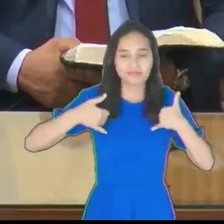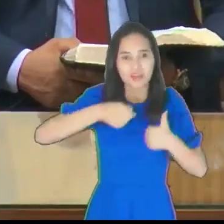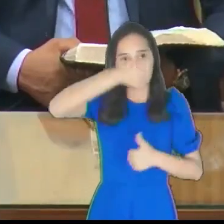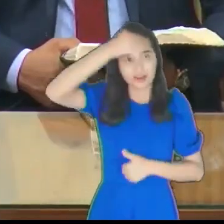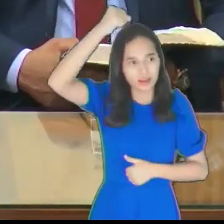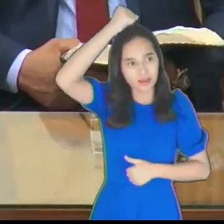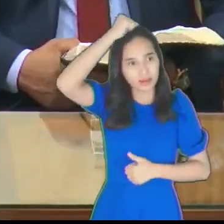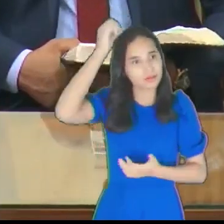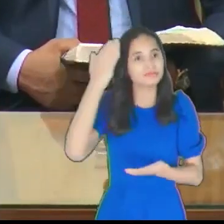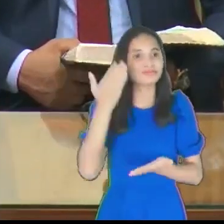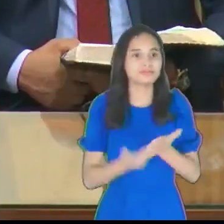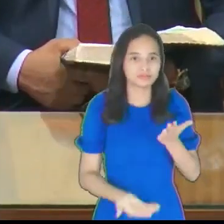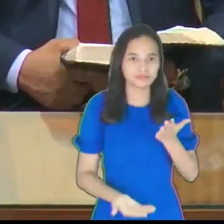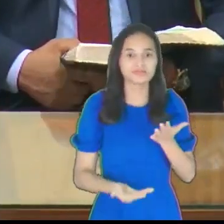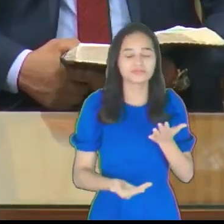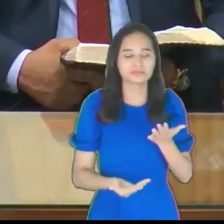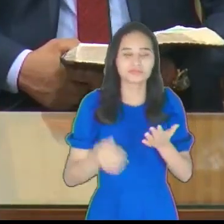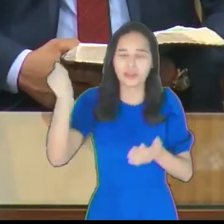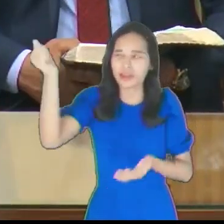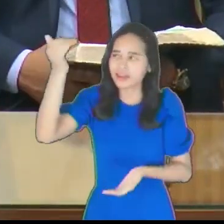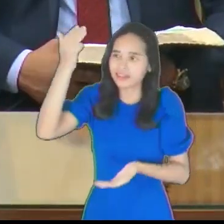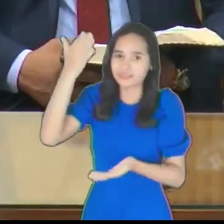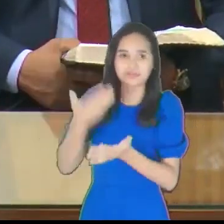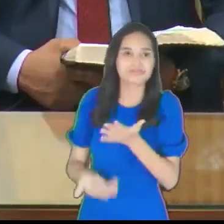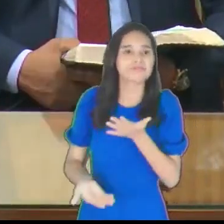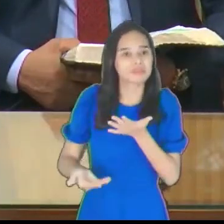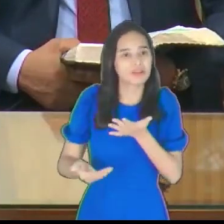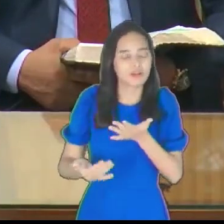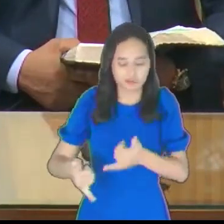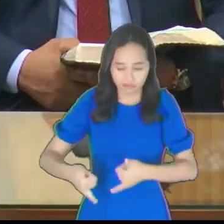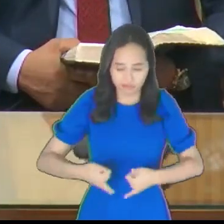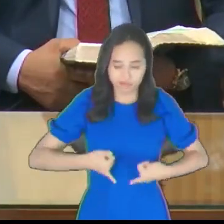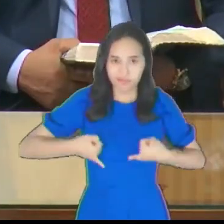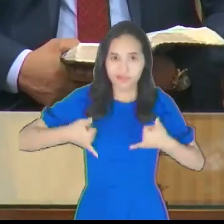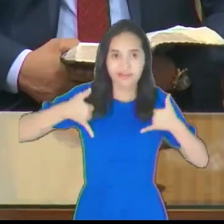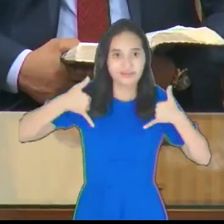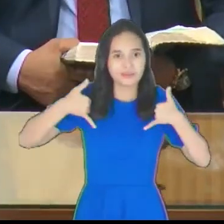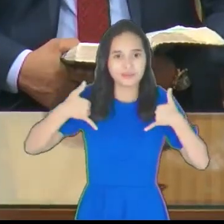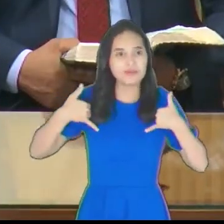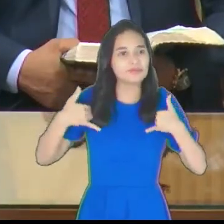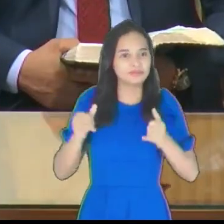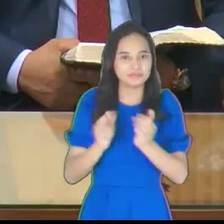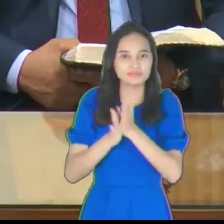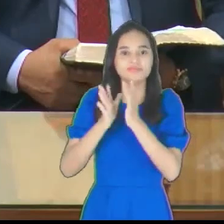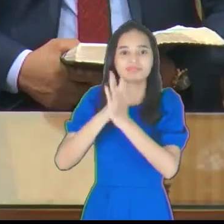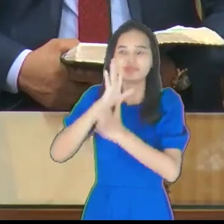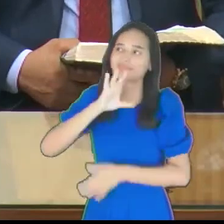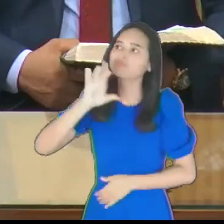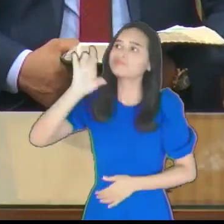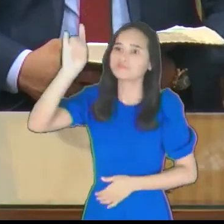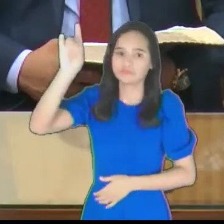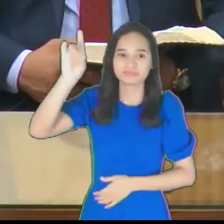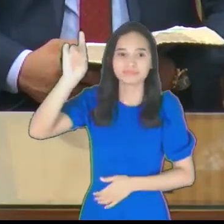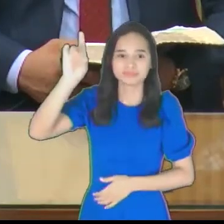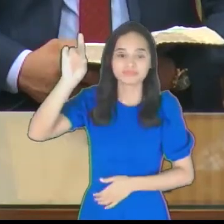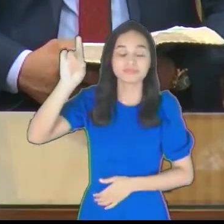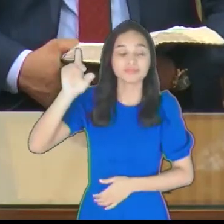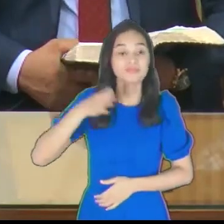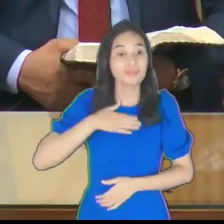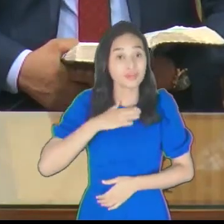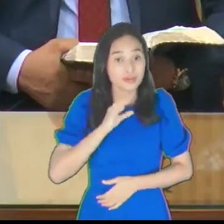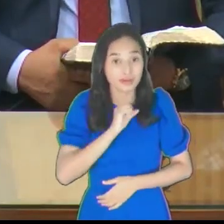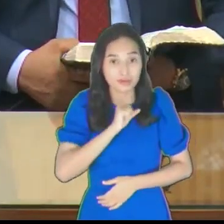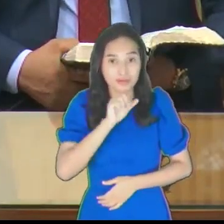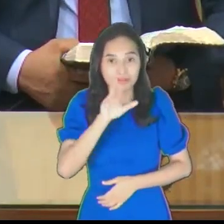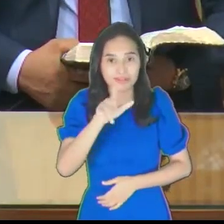ele perdeu a graça, ficou vaidoso. Louvado seja o nome do Senhor. Meus amados